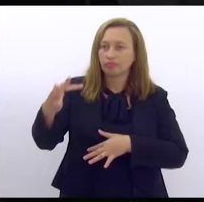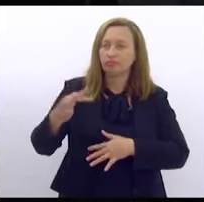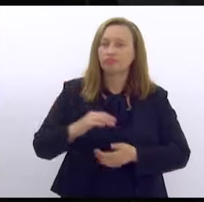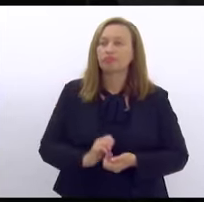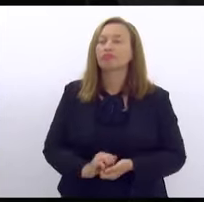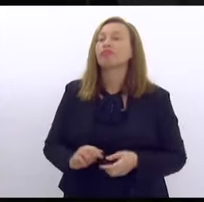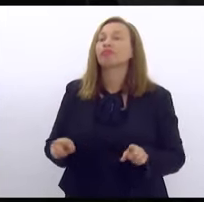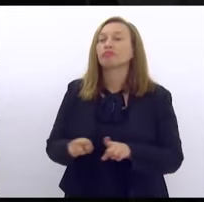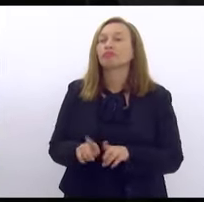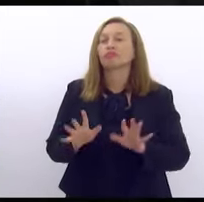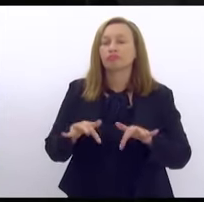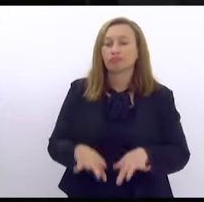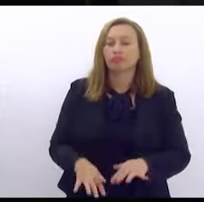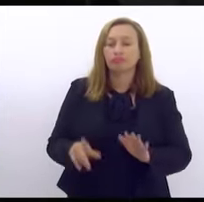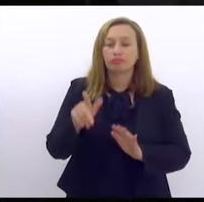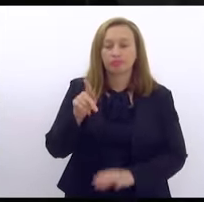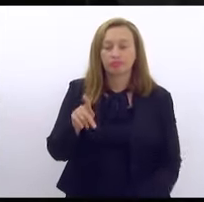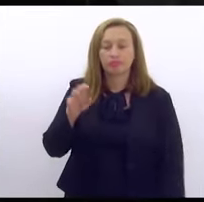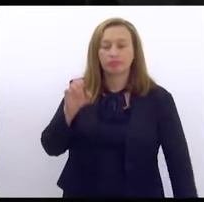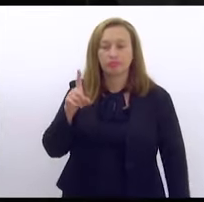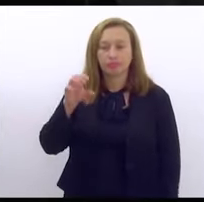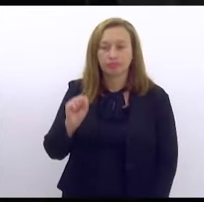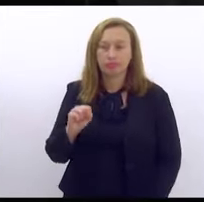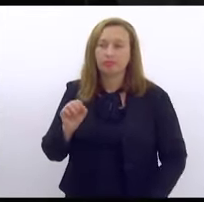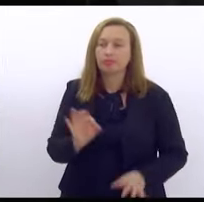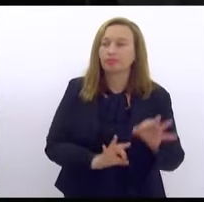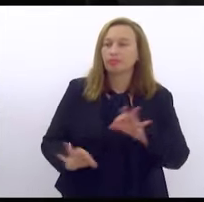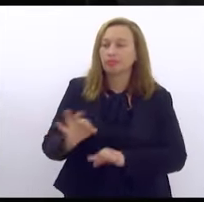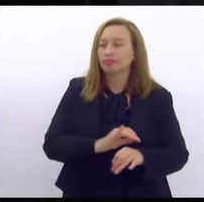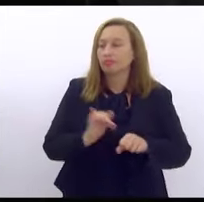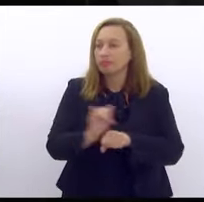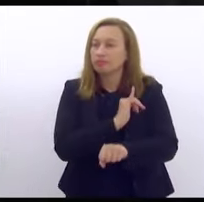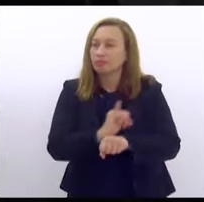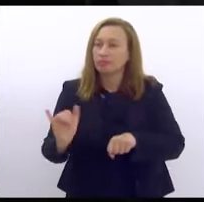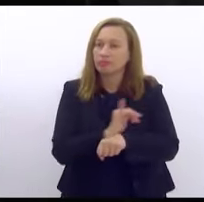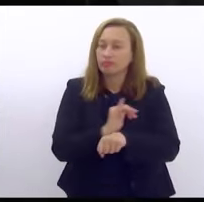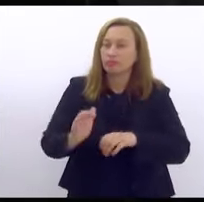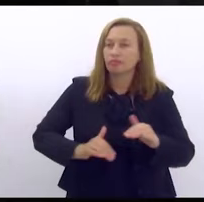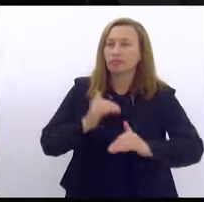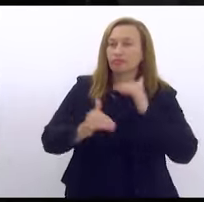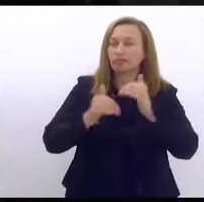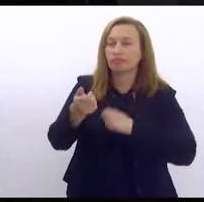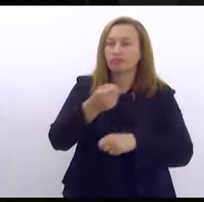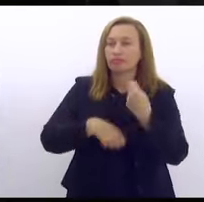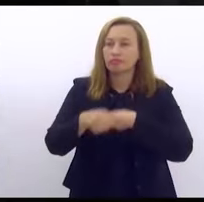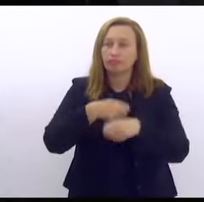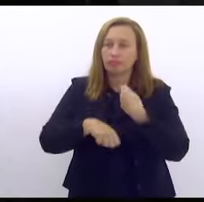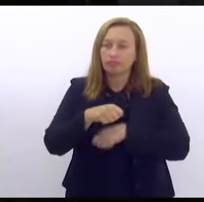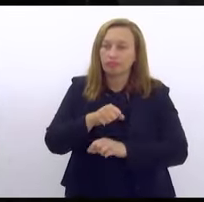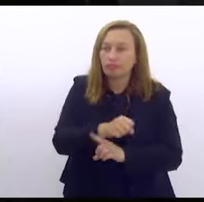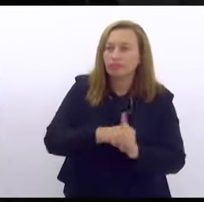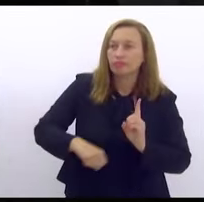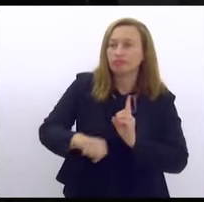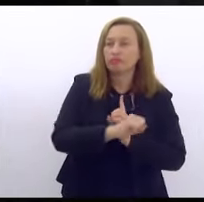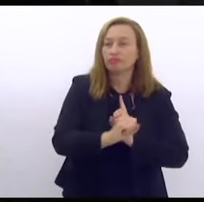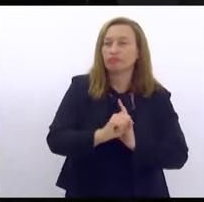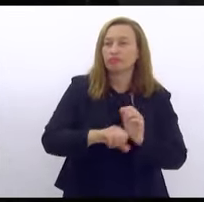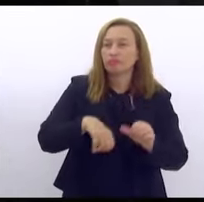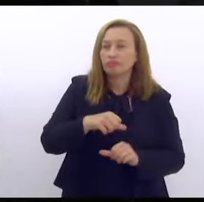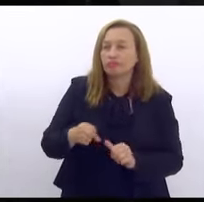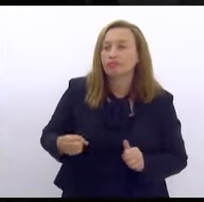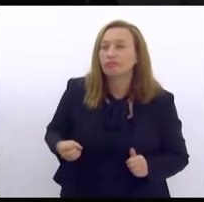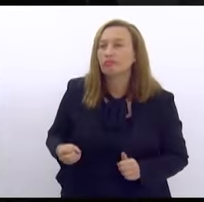a mensagem, o PEDES, que é o Plano Estratégico de Desenvolvimento Econômico Social, uma